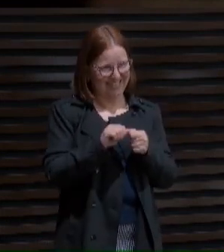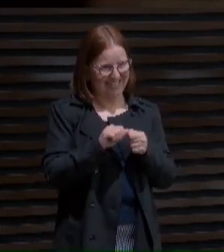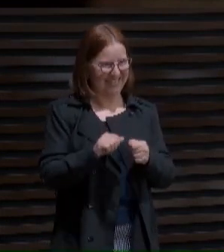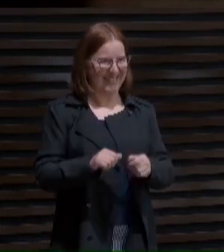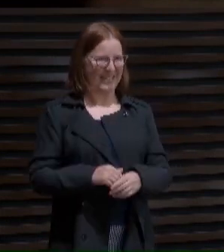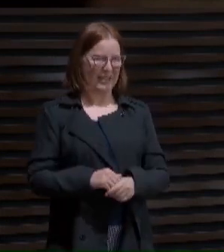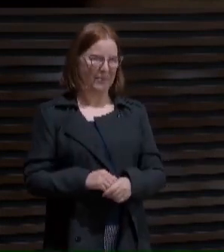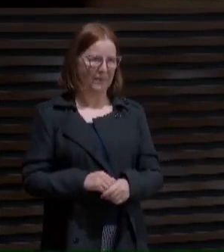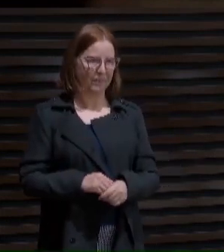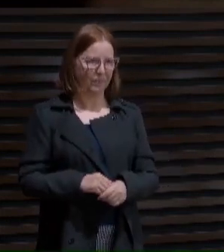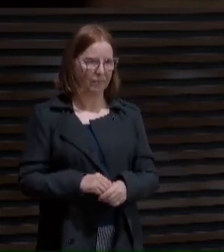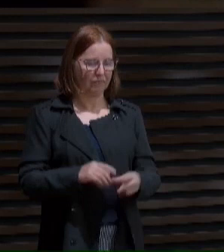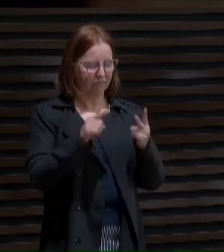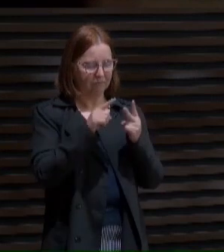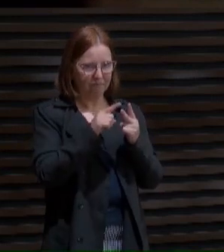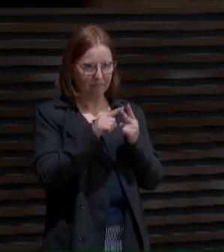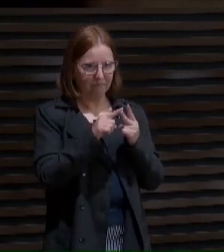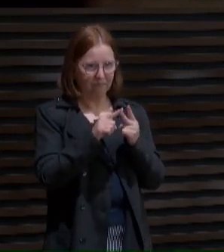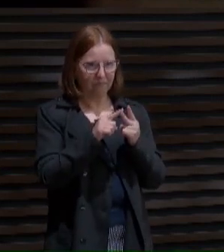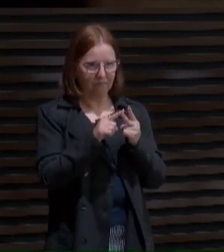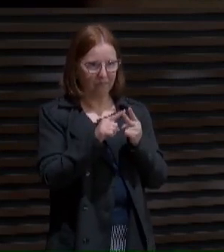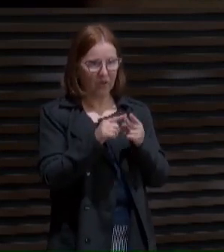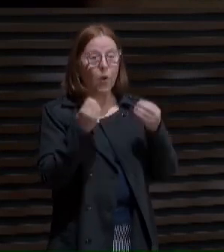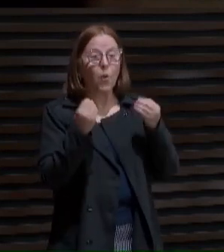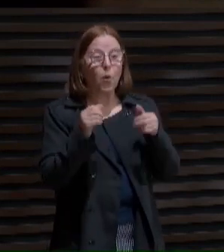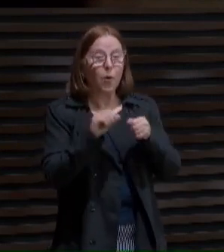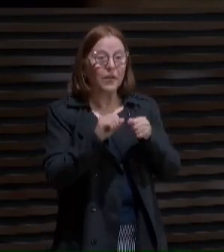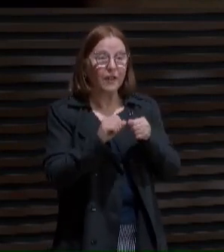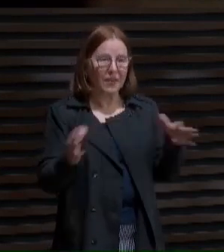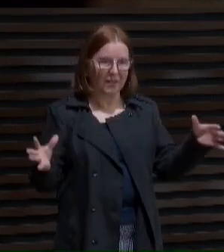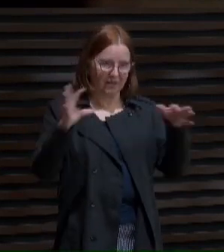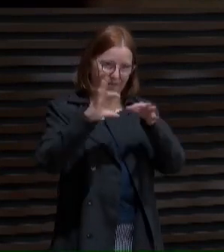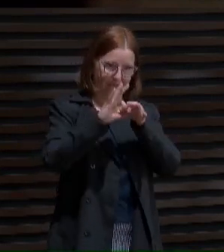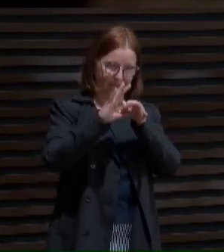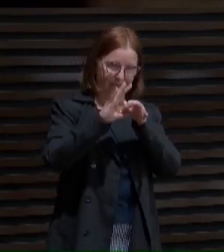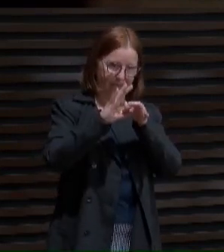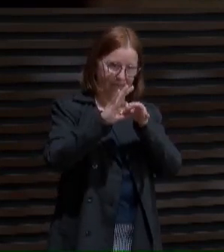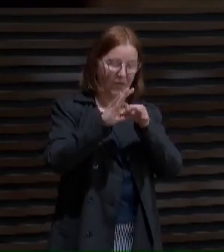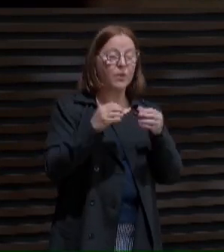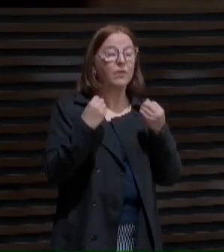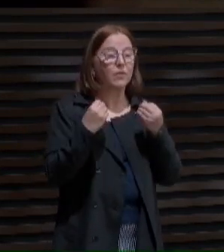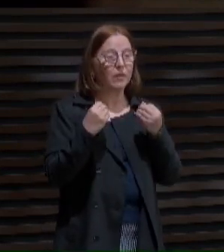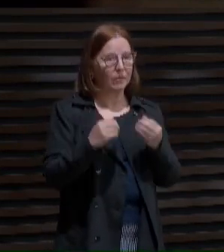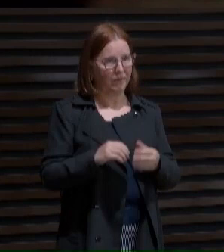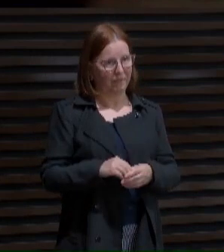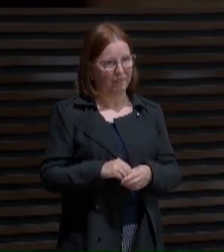Segundo, como é feita a reconciliação? Como é feita?